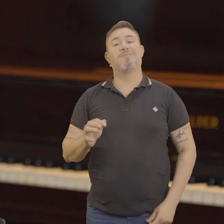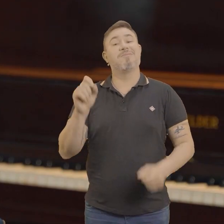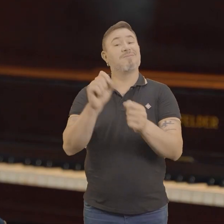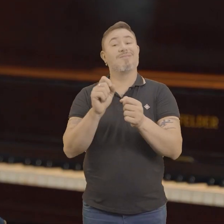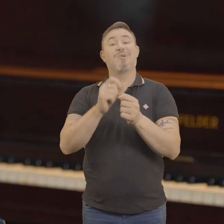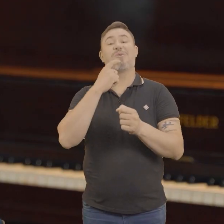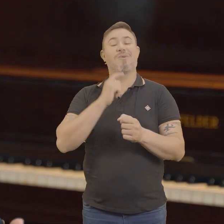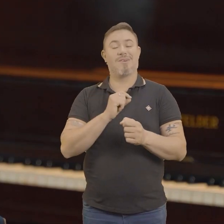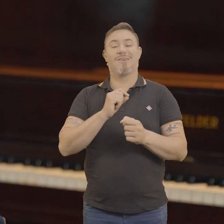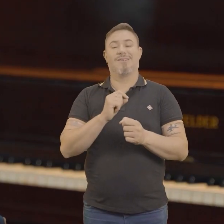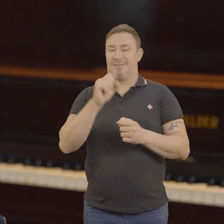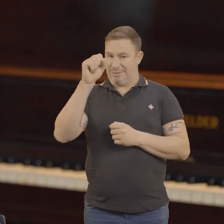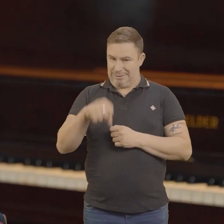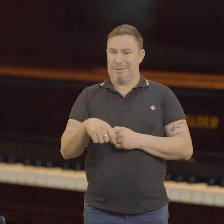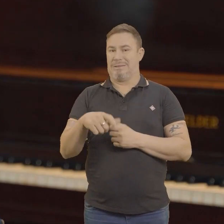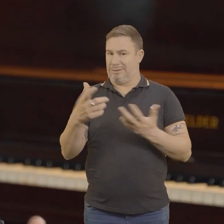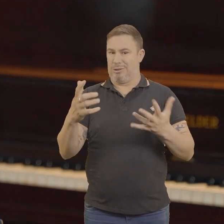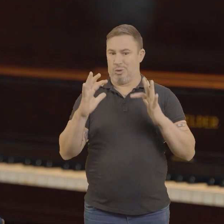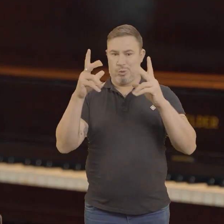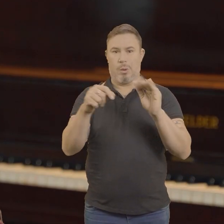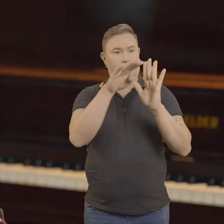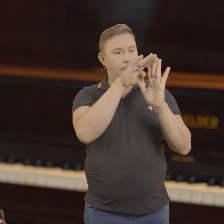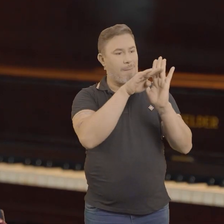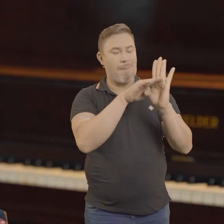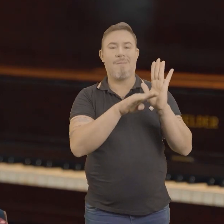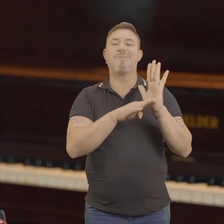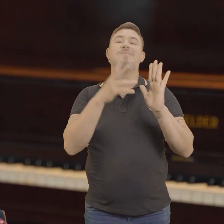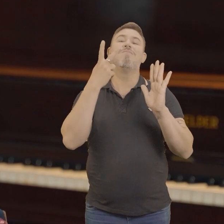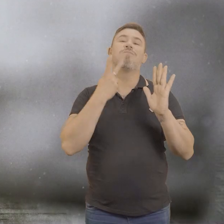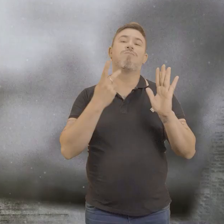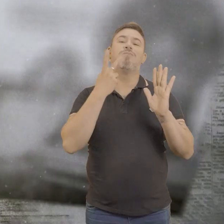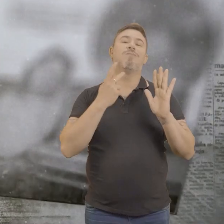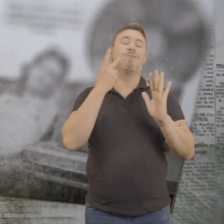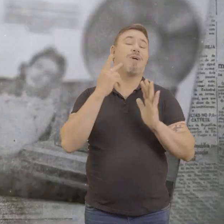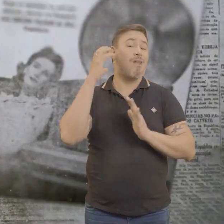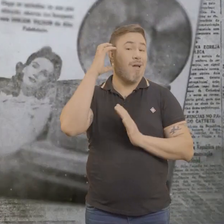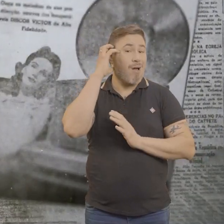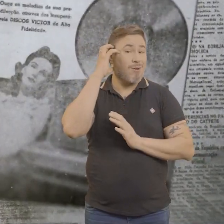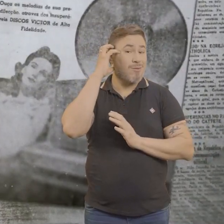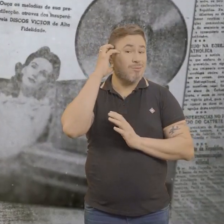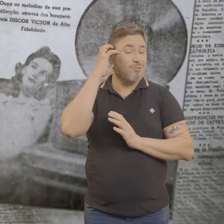fazer parte assim da programação da Ceará Rádio Clube.